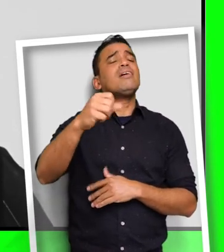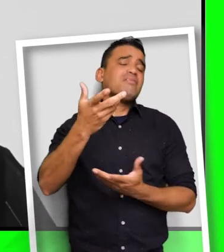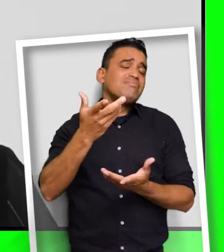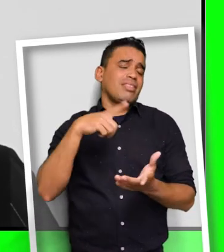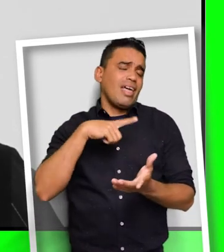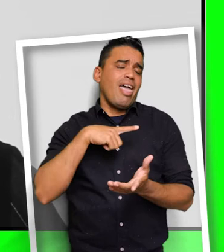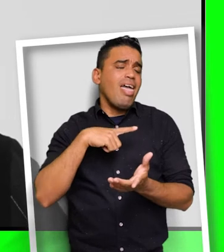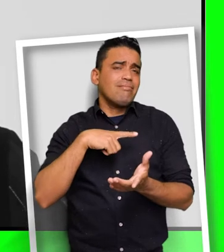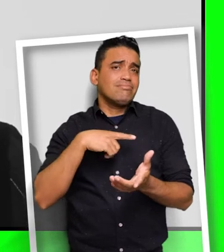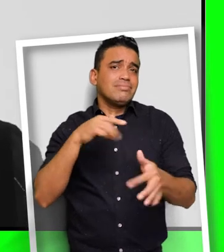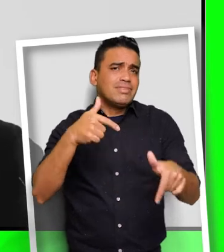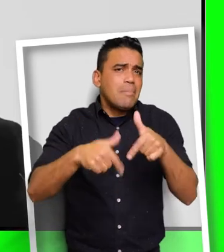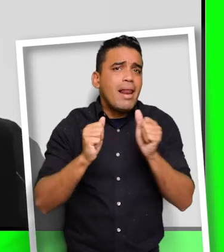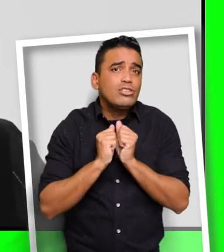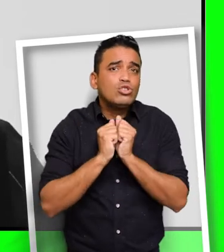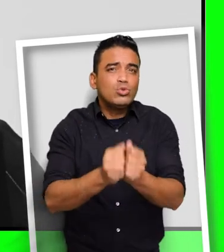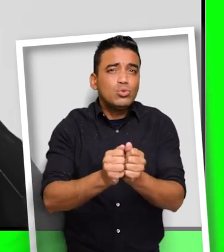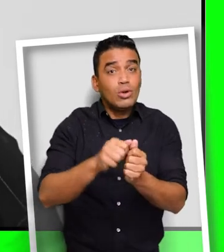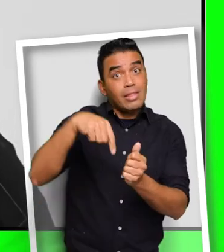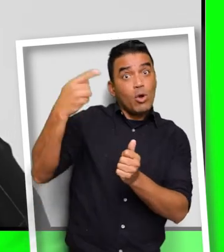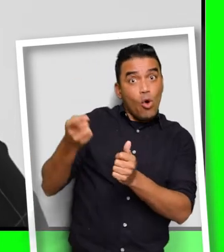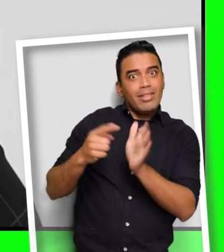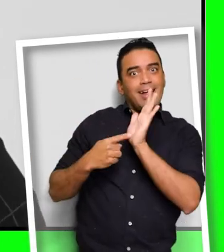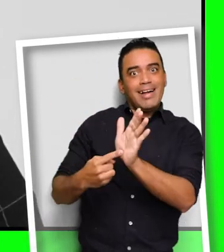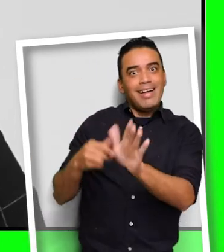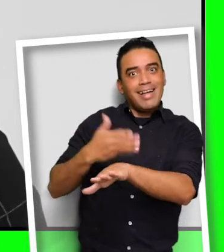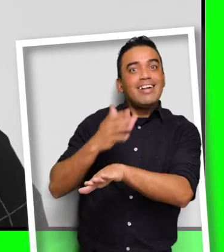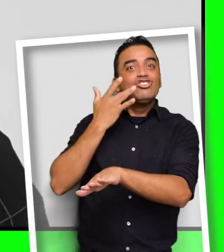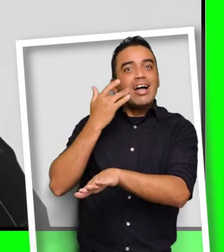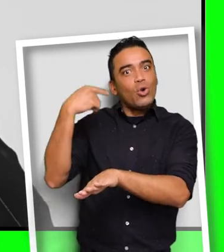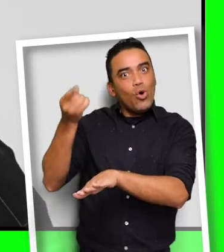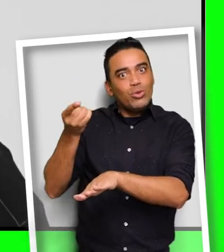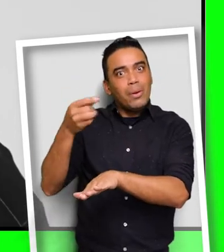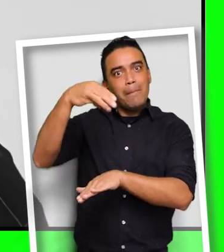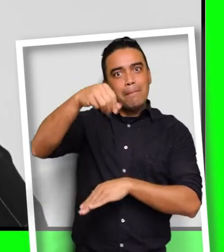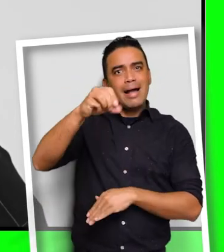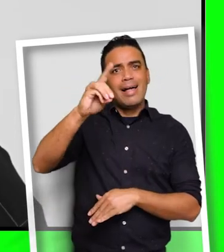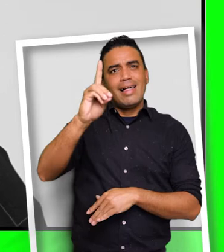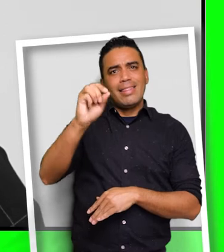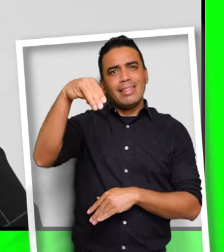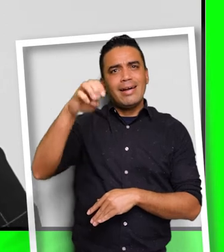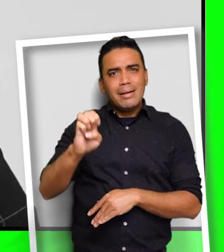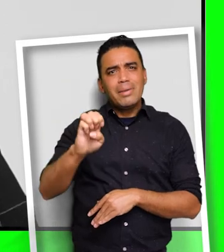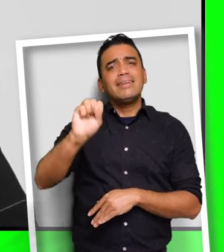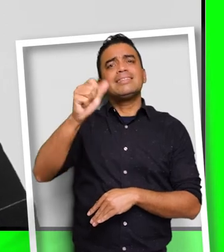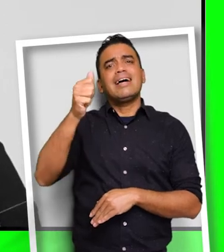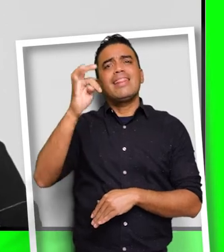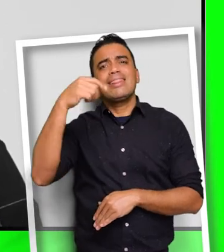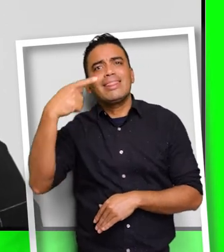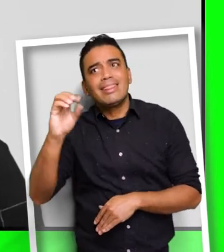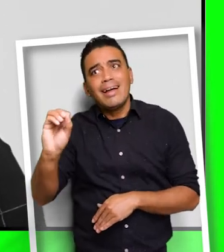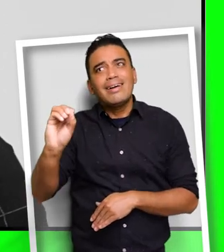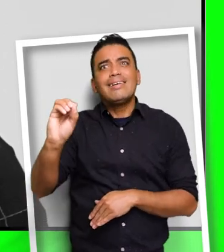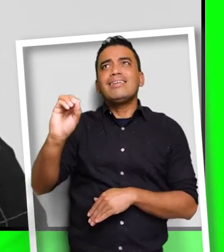posteriormente, foi trabalhar com a gente no Madame Satã. Então, ali, que tem uma poética incrível, um jeito de escrever muito,